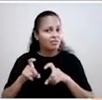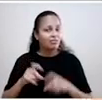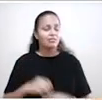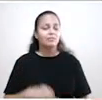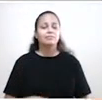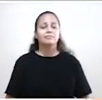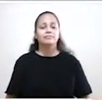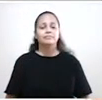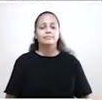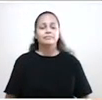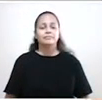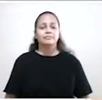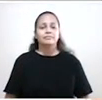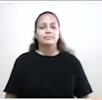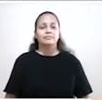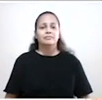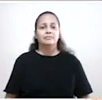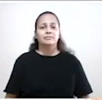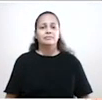assim também.